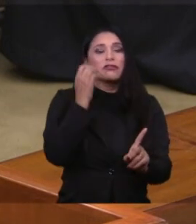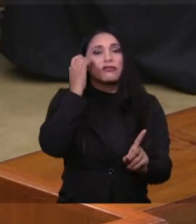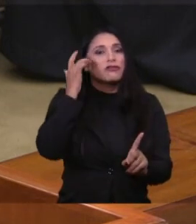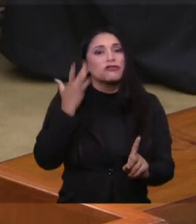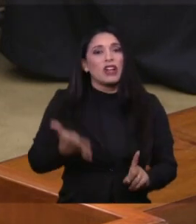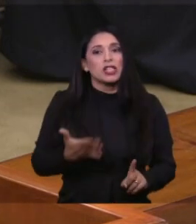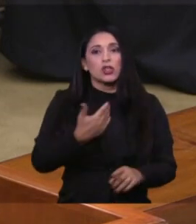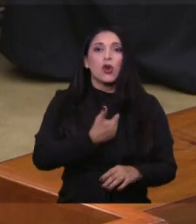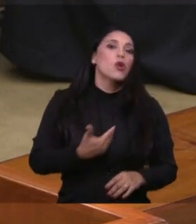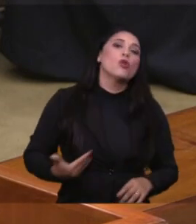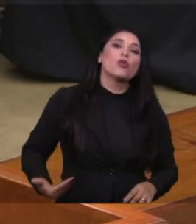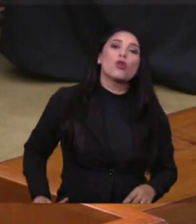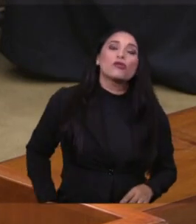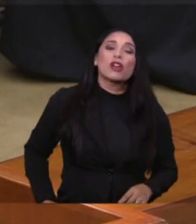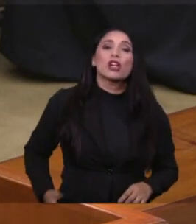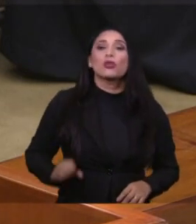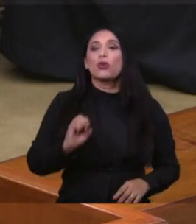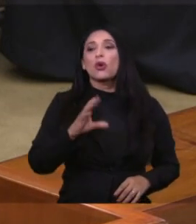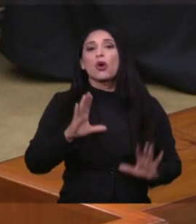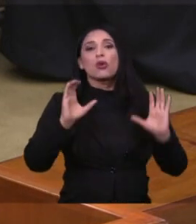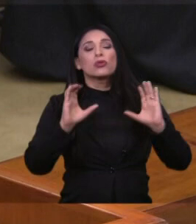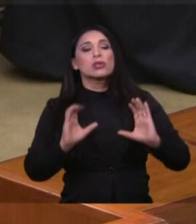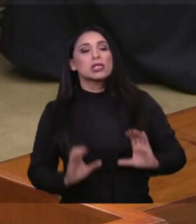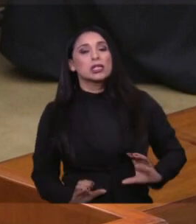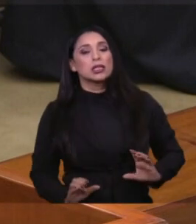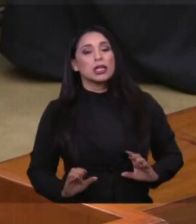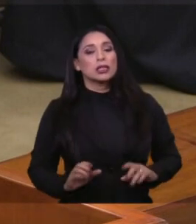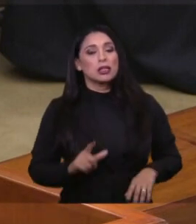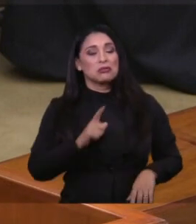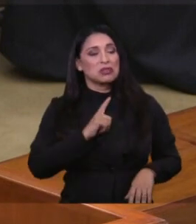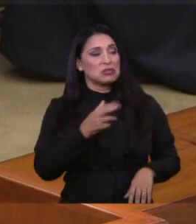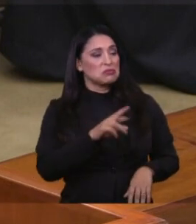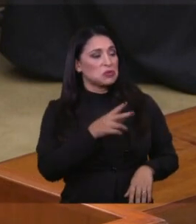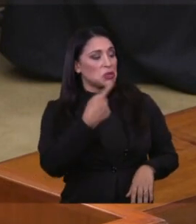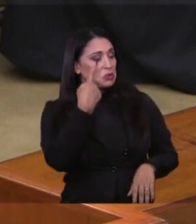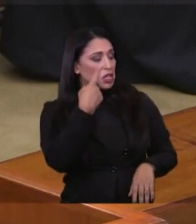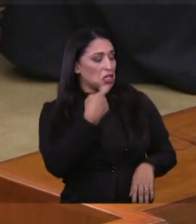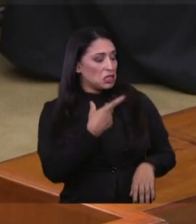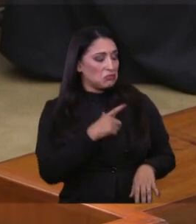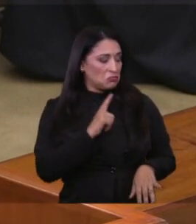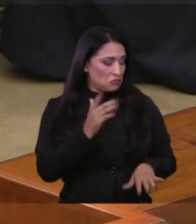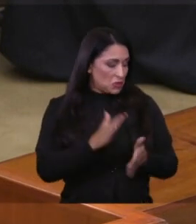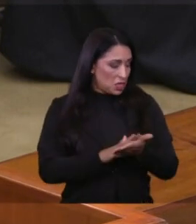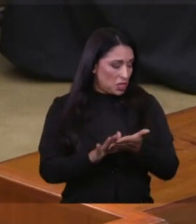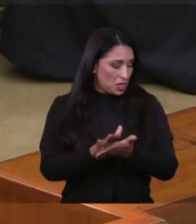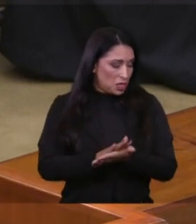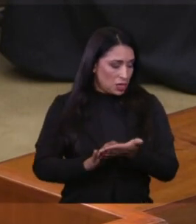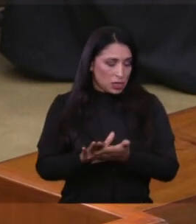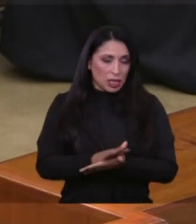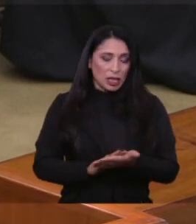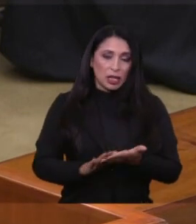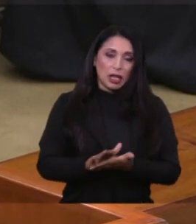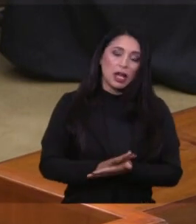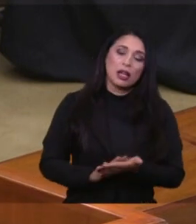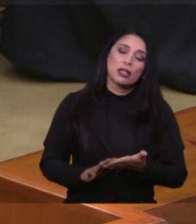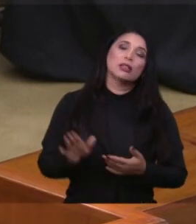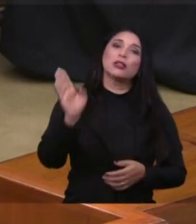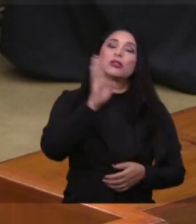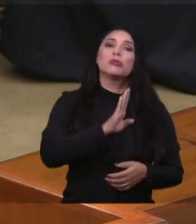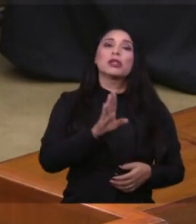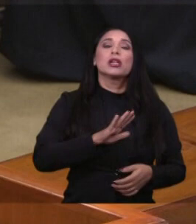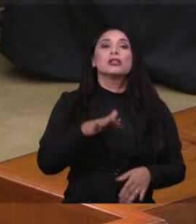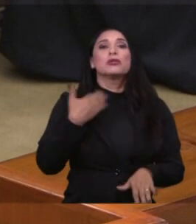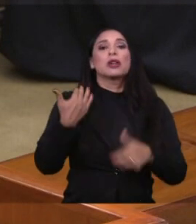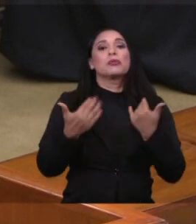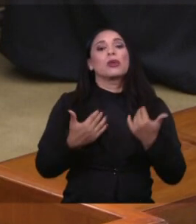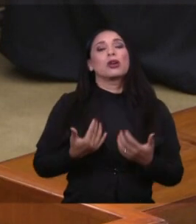pelo Estado ou pelo cidadão, que reconhece o desinteresse ou, quiçá, o interesse do Estado brasileiro na nossa morte.